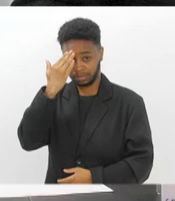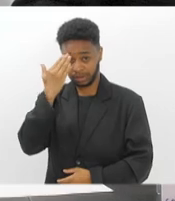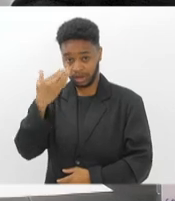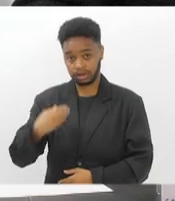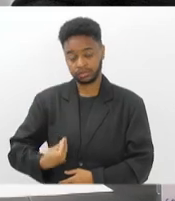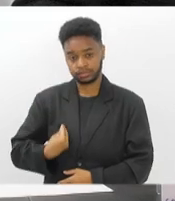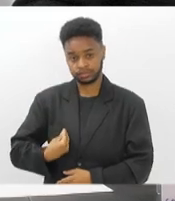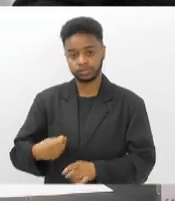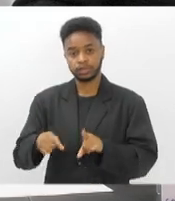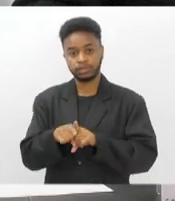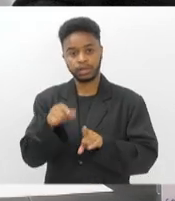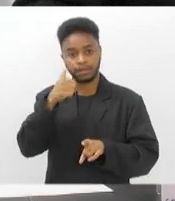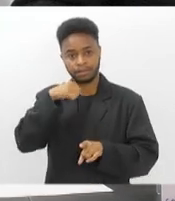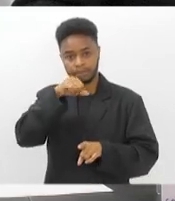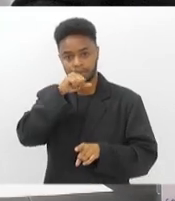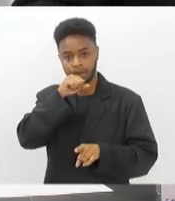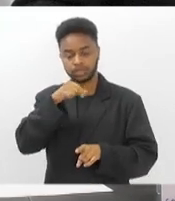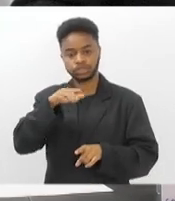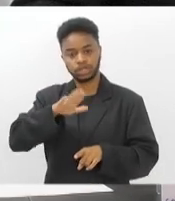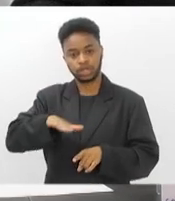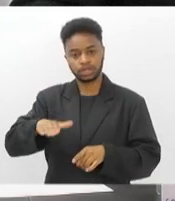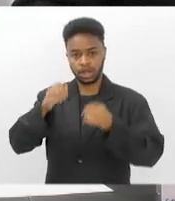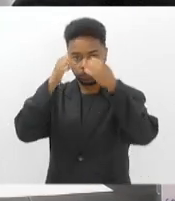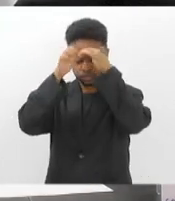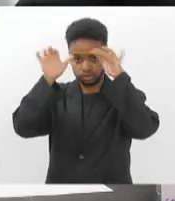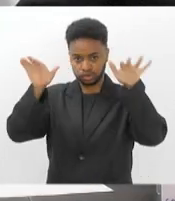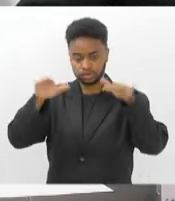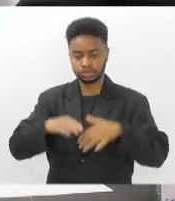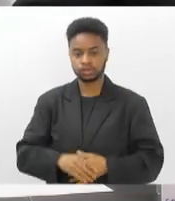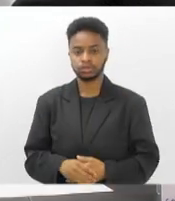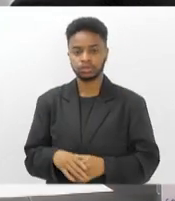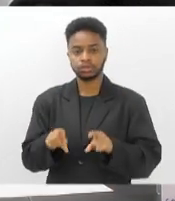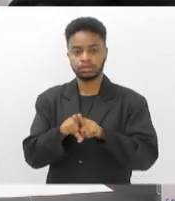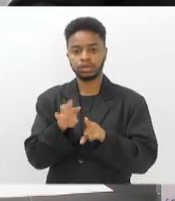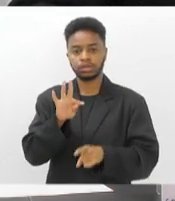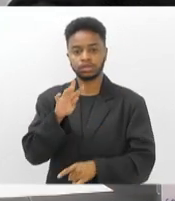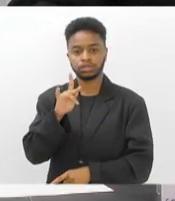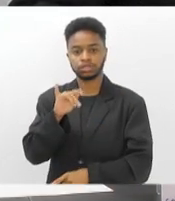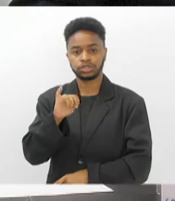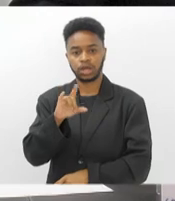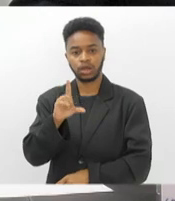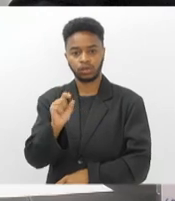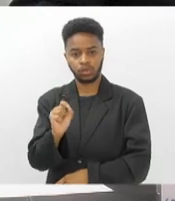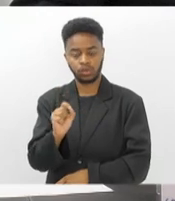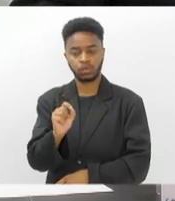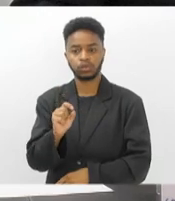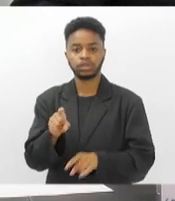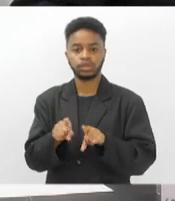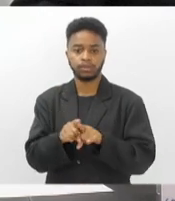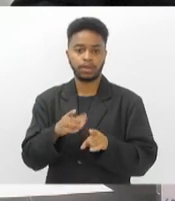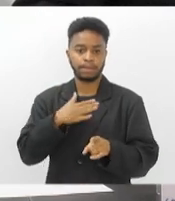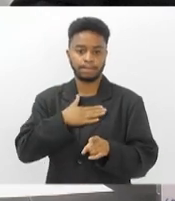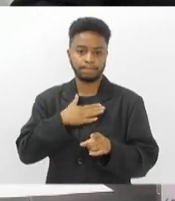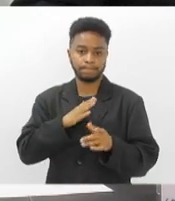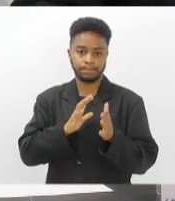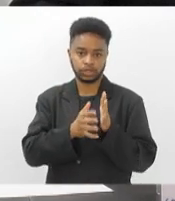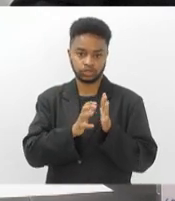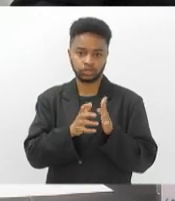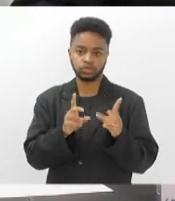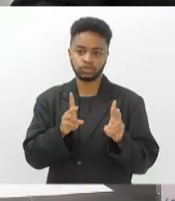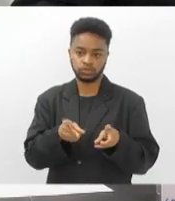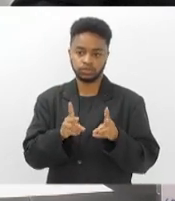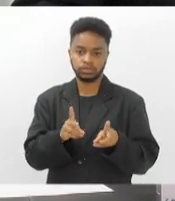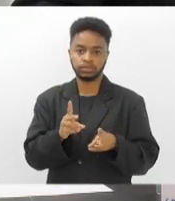também mãe de autista tá aqui com a gente também Tiago Barbosa também do meu partido pmn também